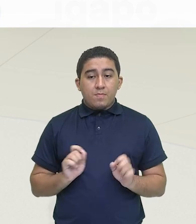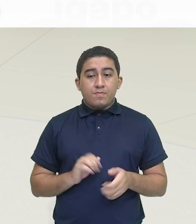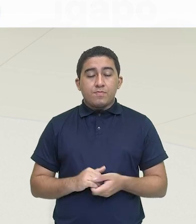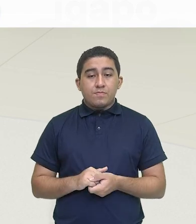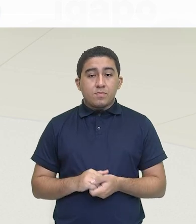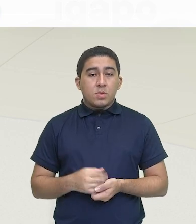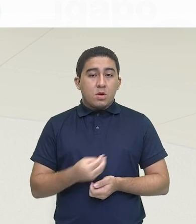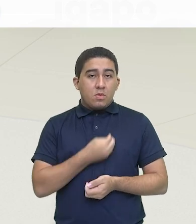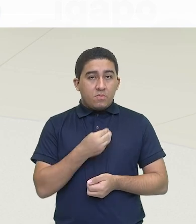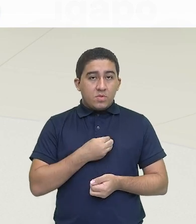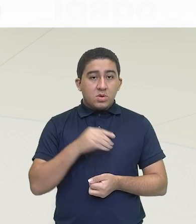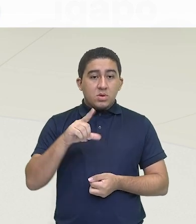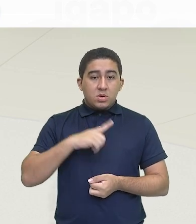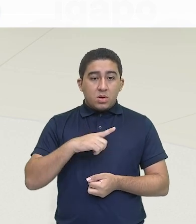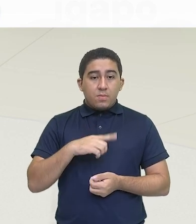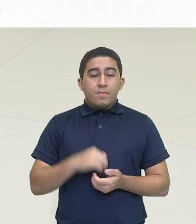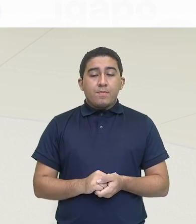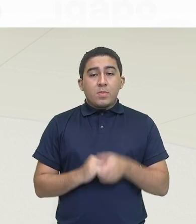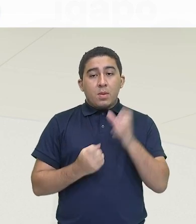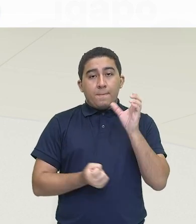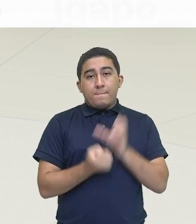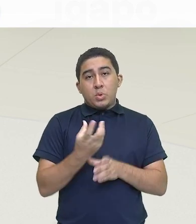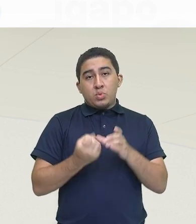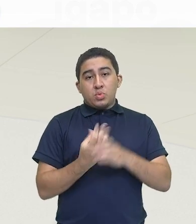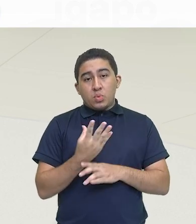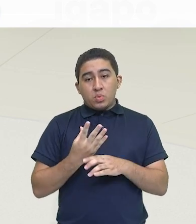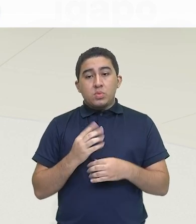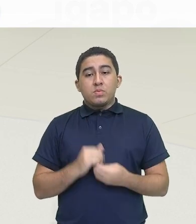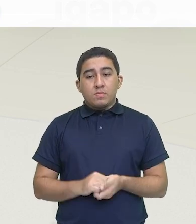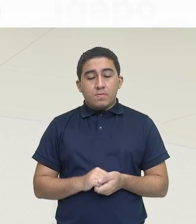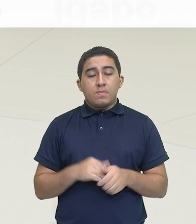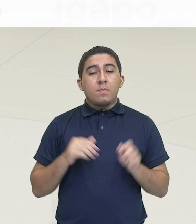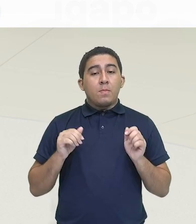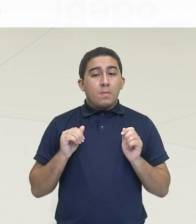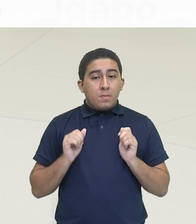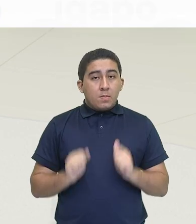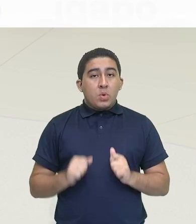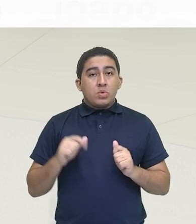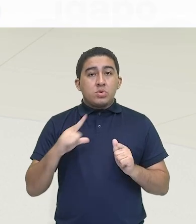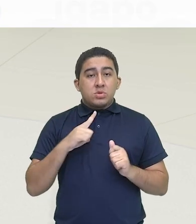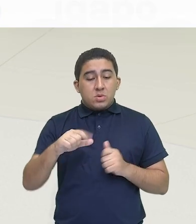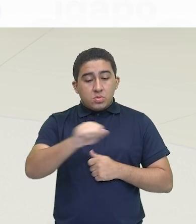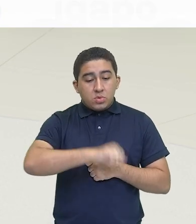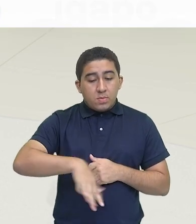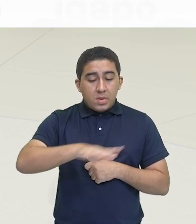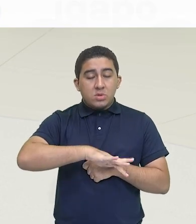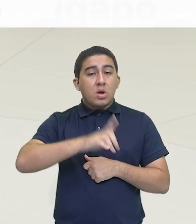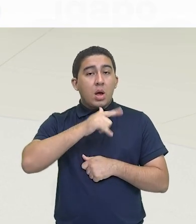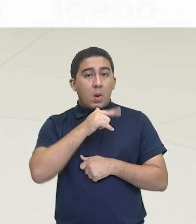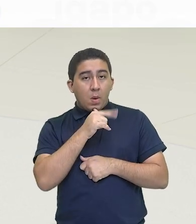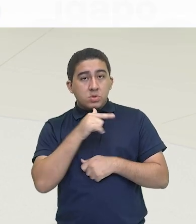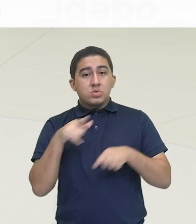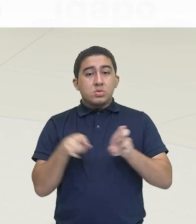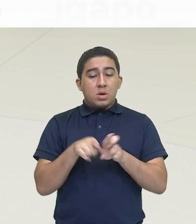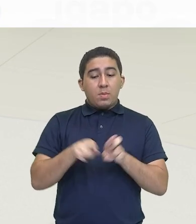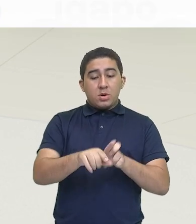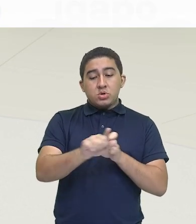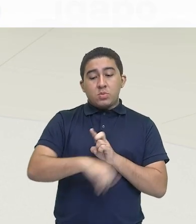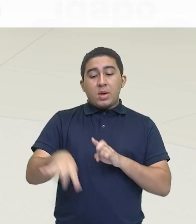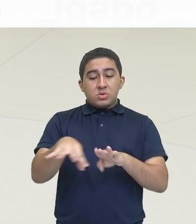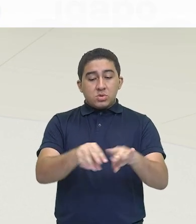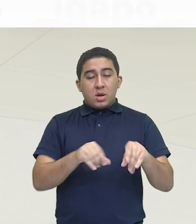os organismos que são produtores, né, eles podem estar tanto em ambientes aquáticos quanto em